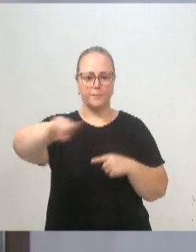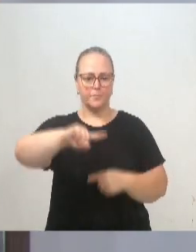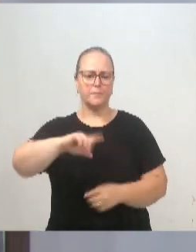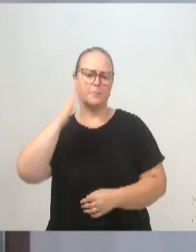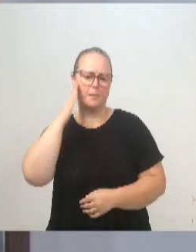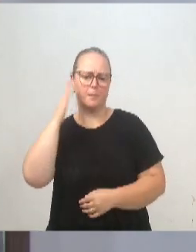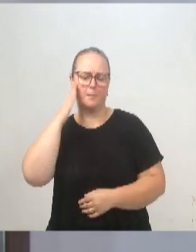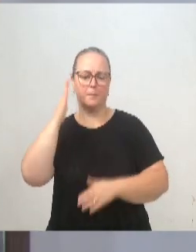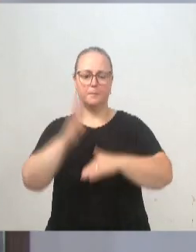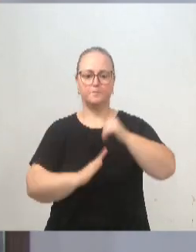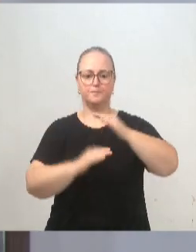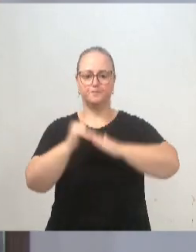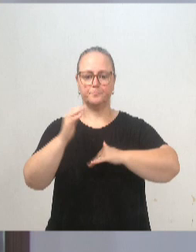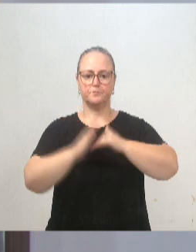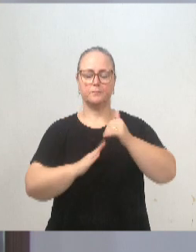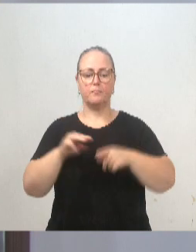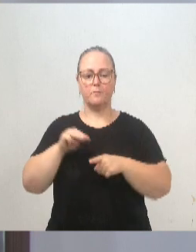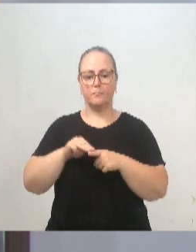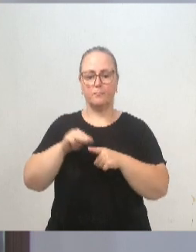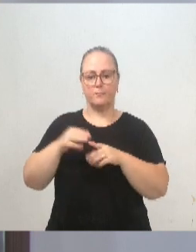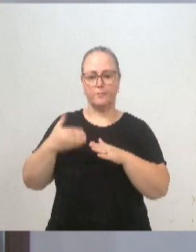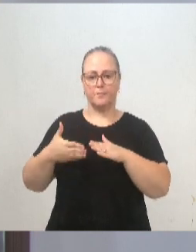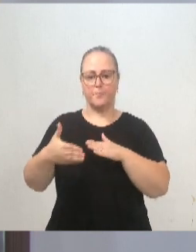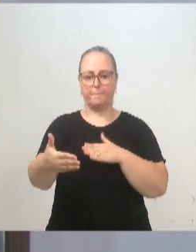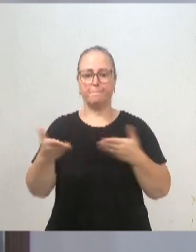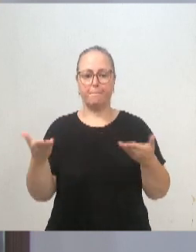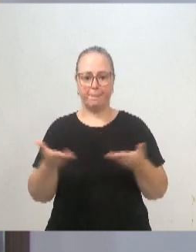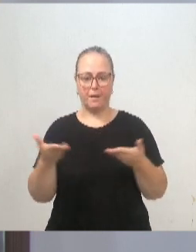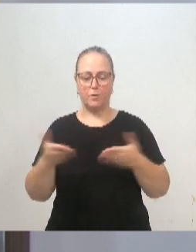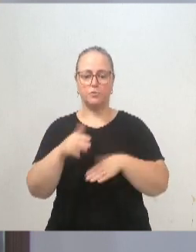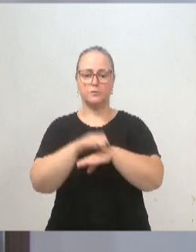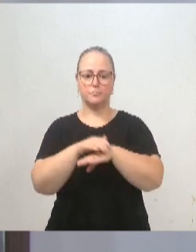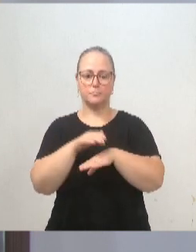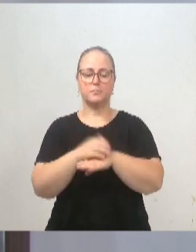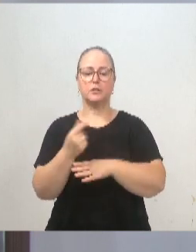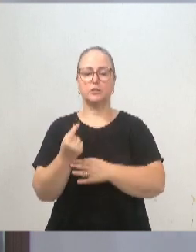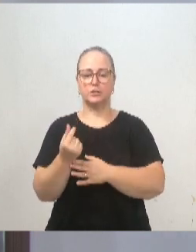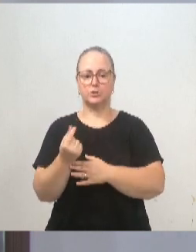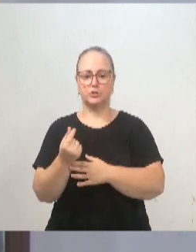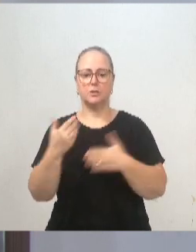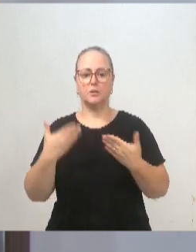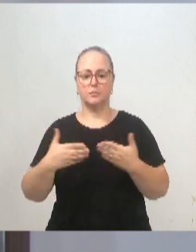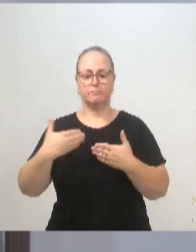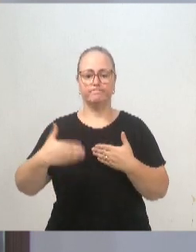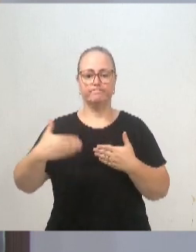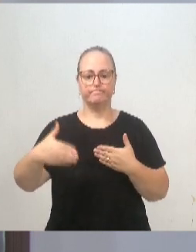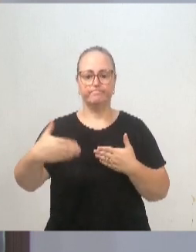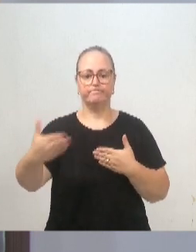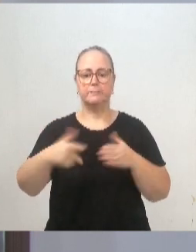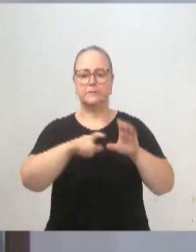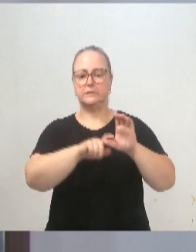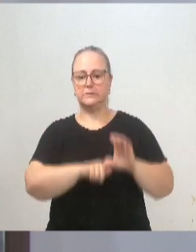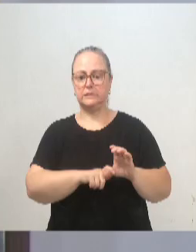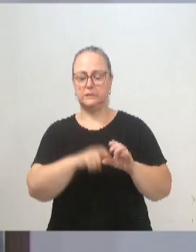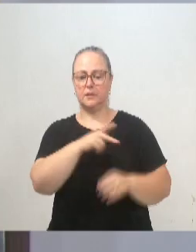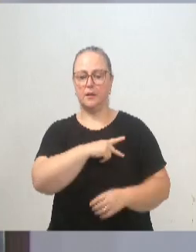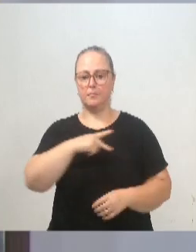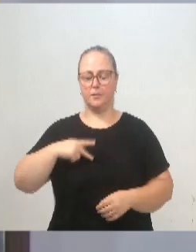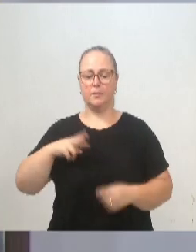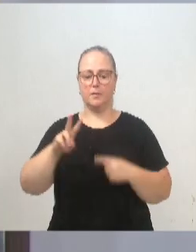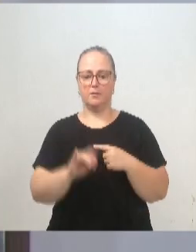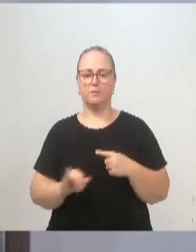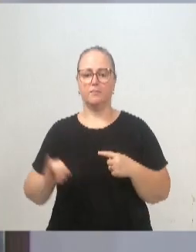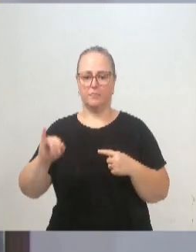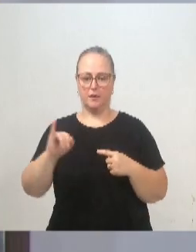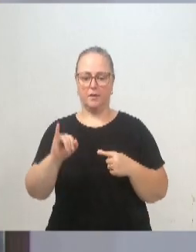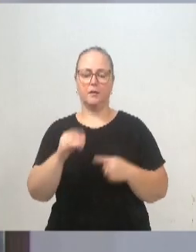todas as obras que o município toca hoje através de operações de crédito, isso lá na frente vai impactar na dívida pública, né? Estamos,